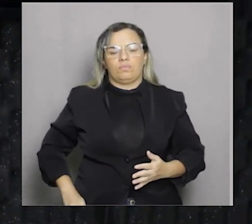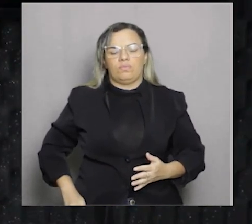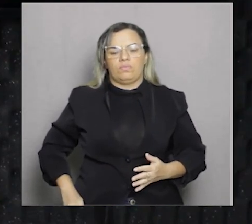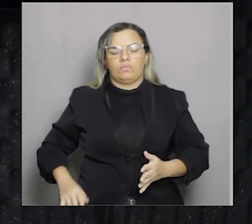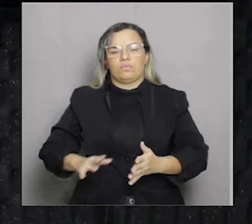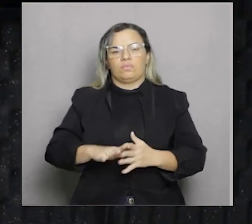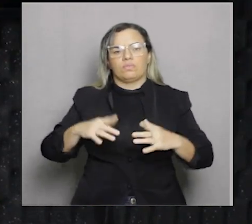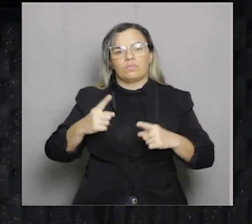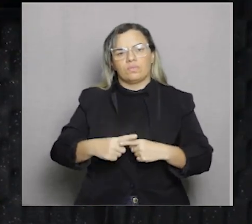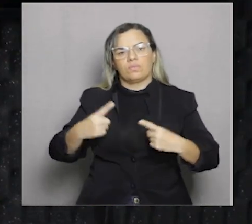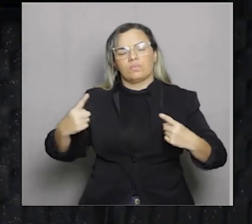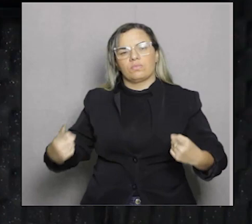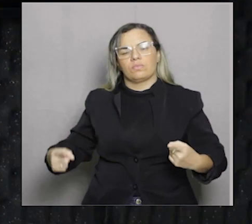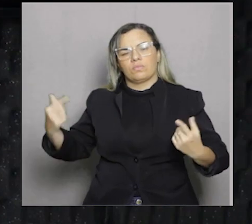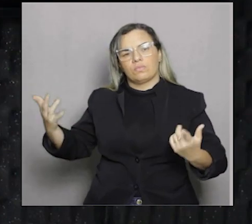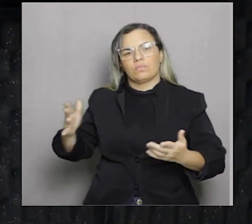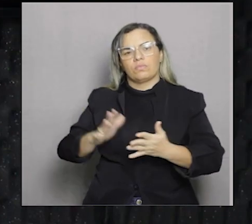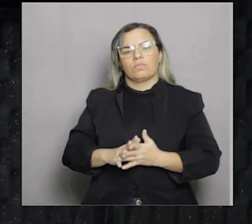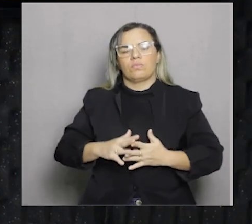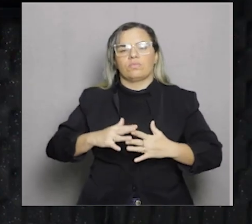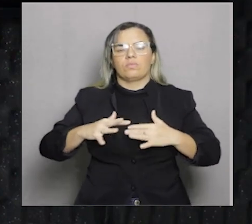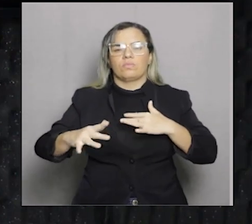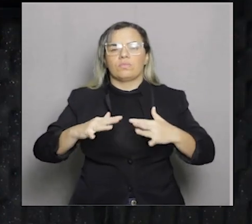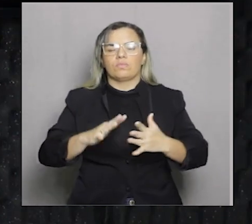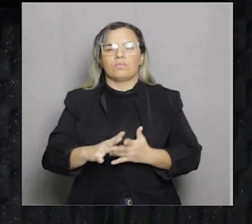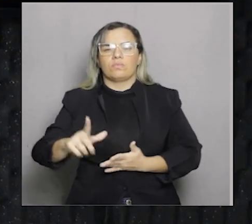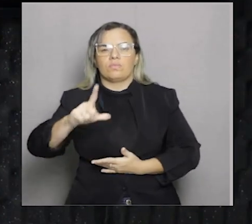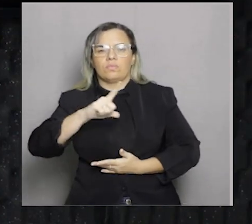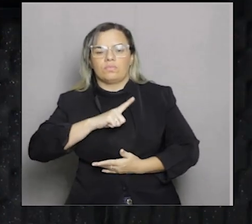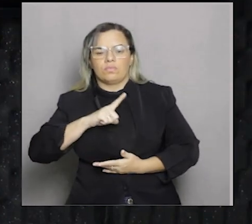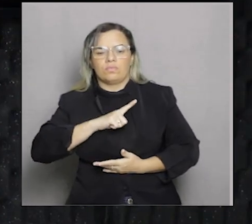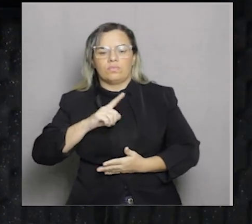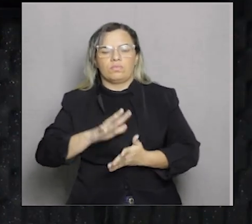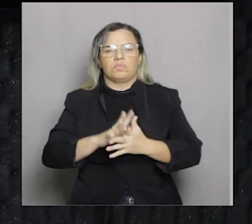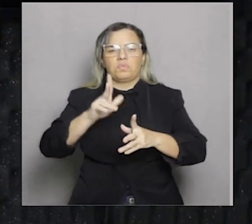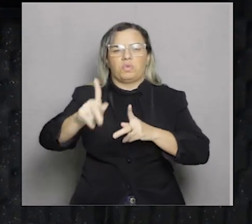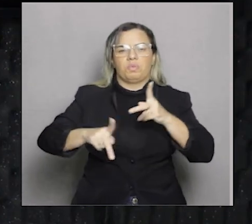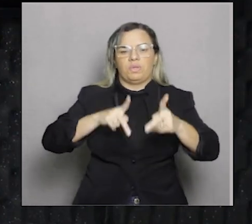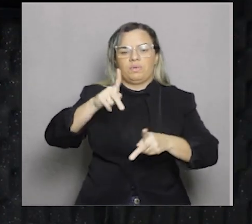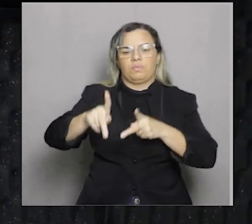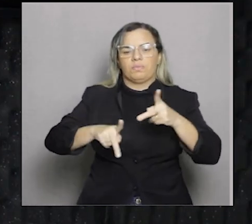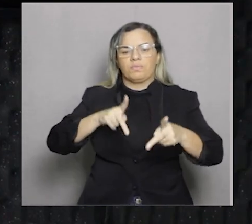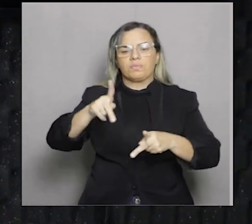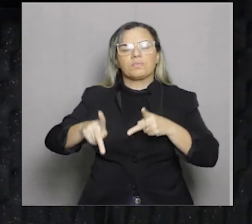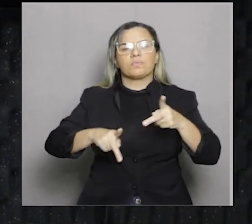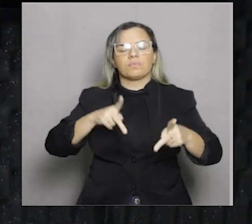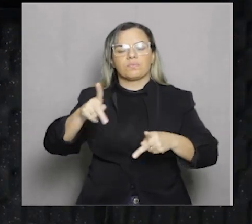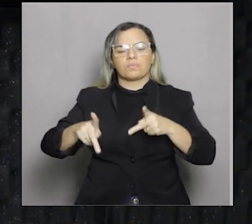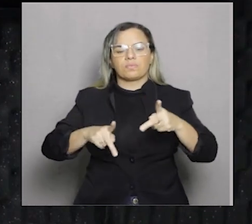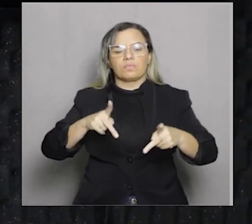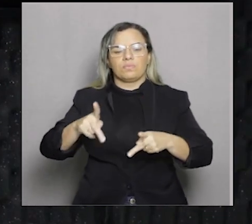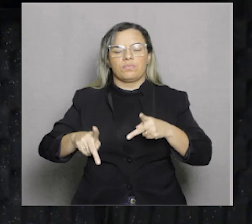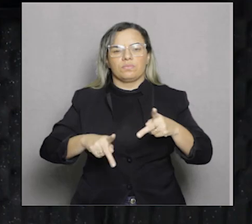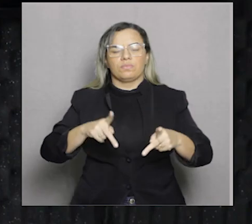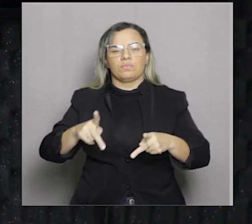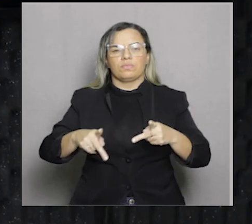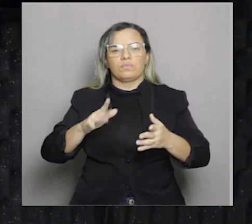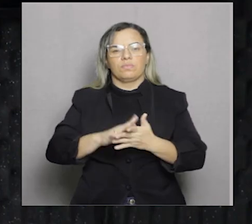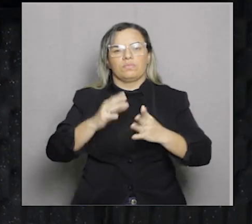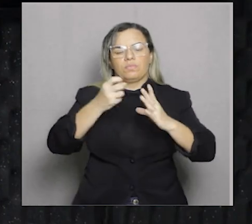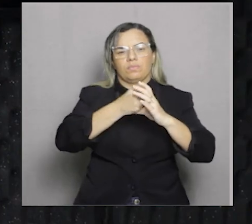Mas o movimento que tem essa pegada popular, essa pegada de